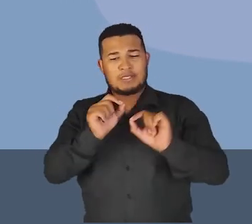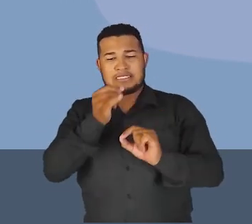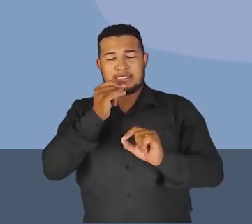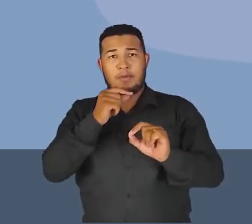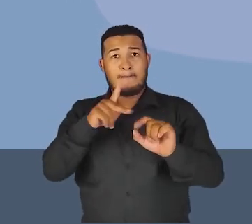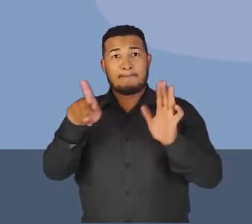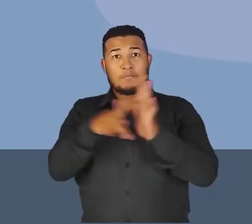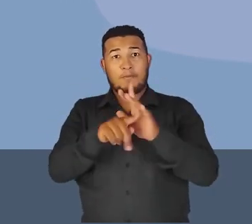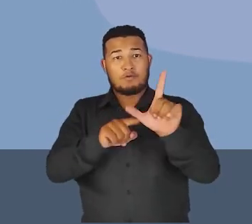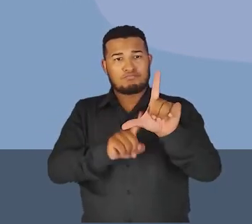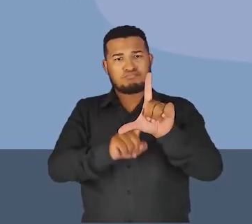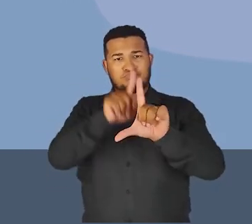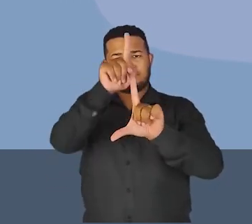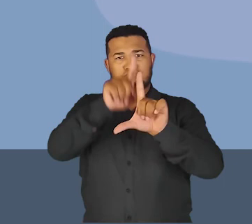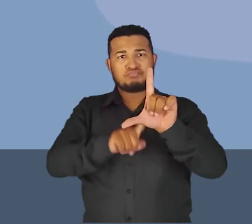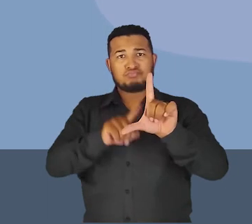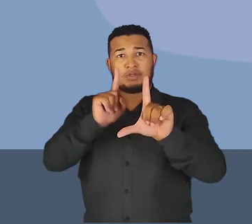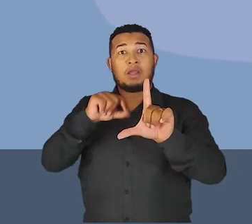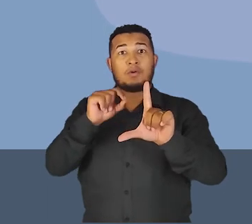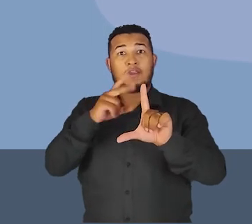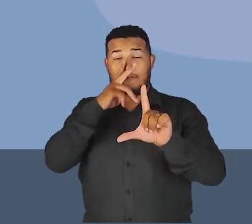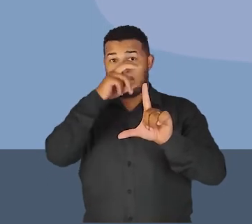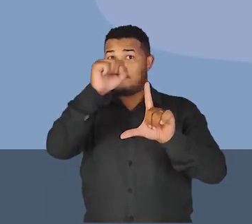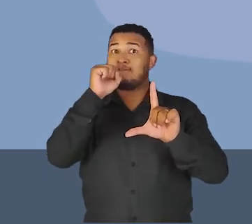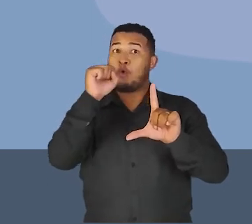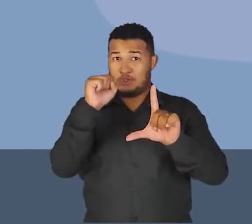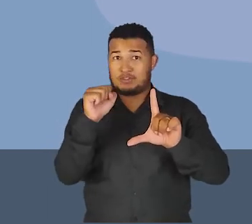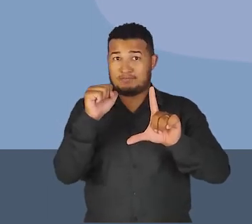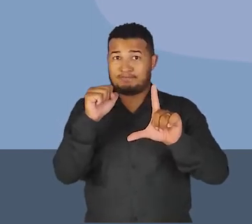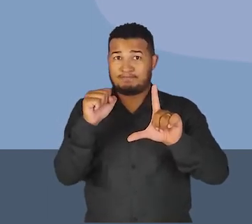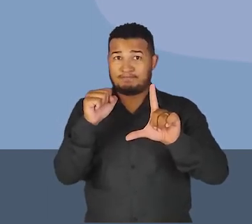eixo vertical está representando a força.